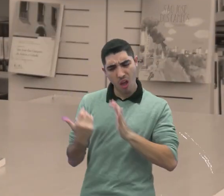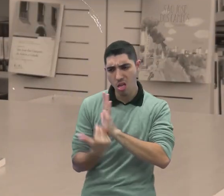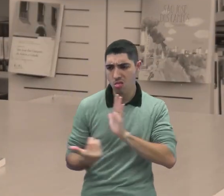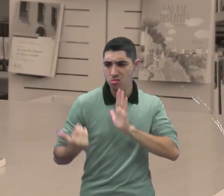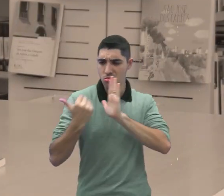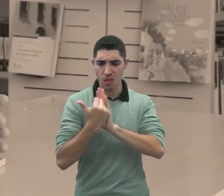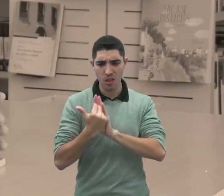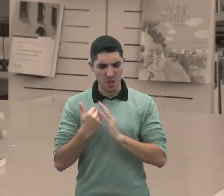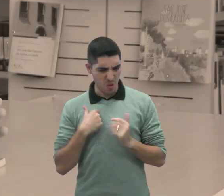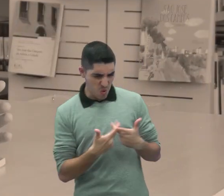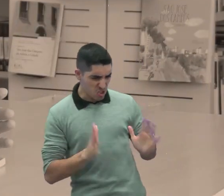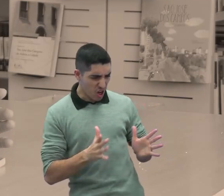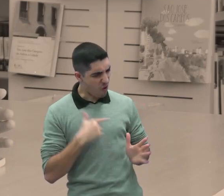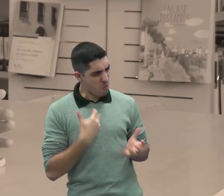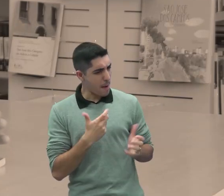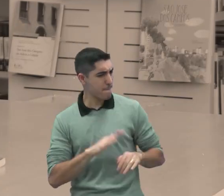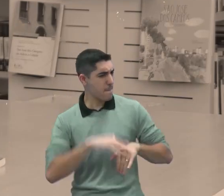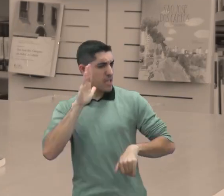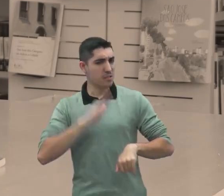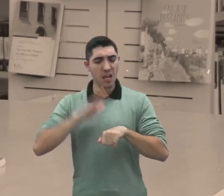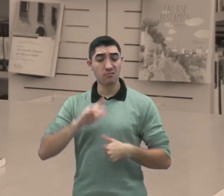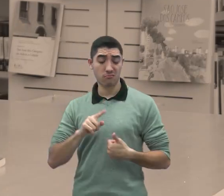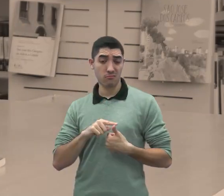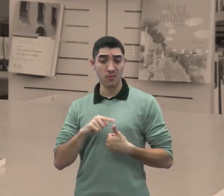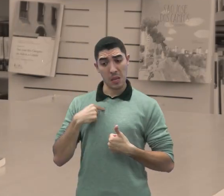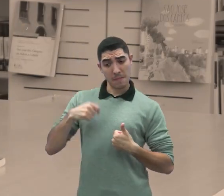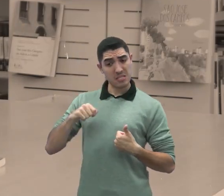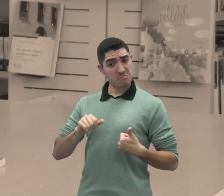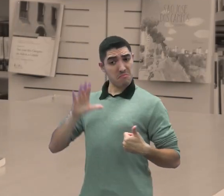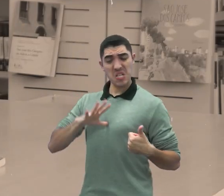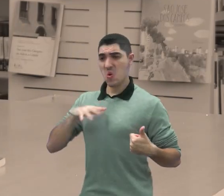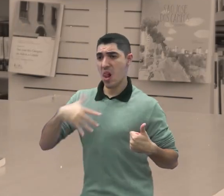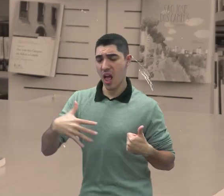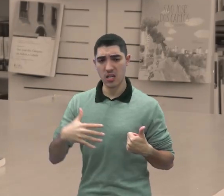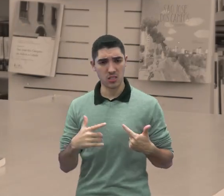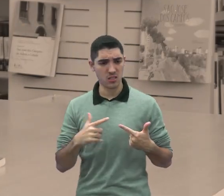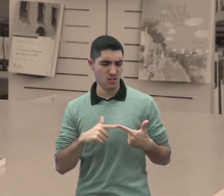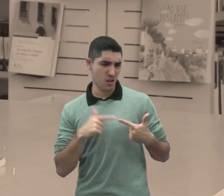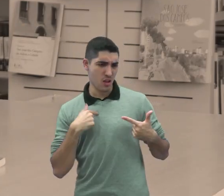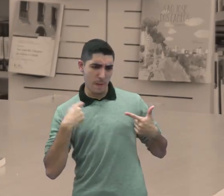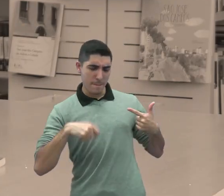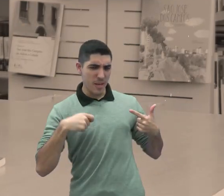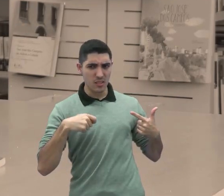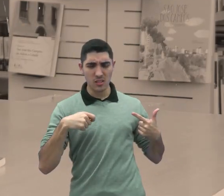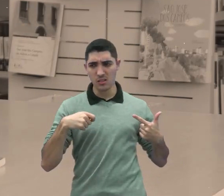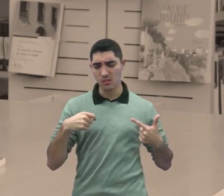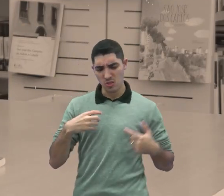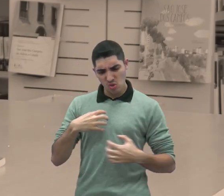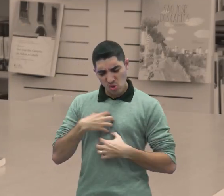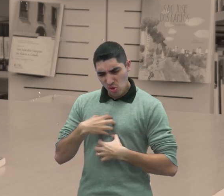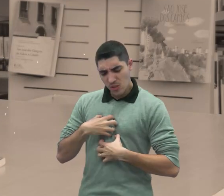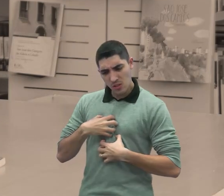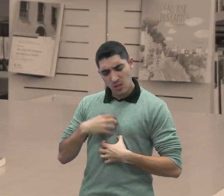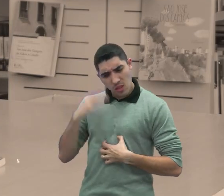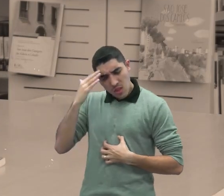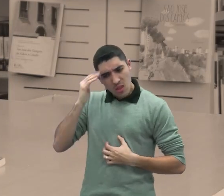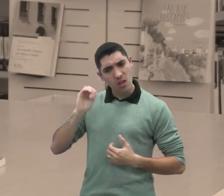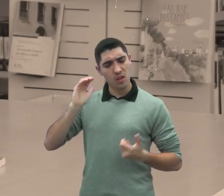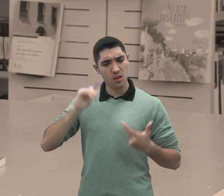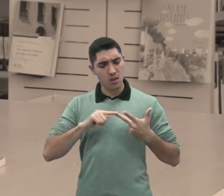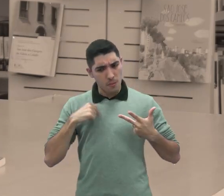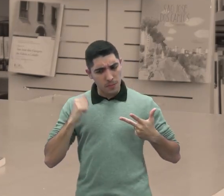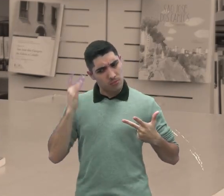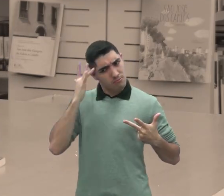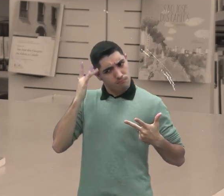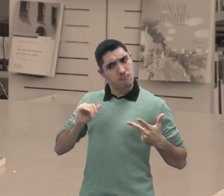é ou ter mais do que tem. Ah, eu tinha que ser mais corajoso eu tinha que entender melhor meus sentimentos, ser